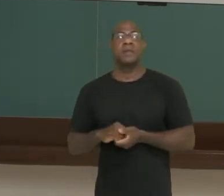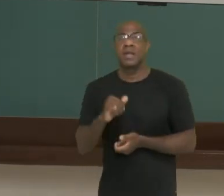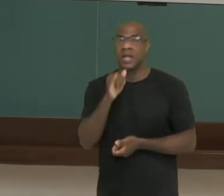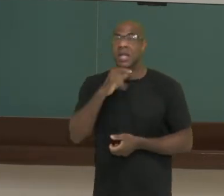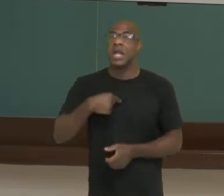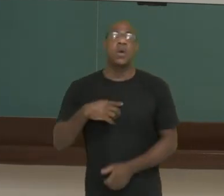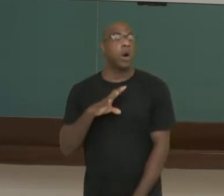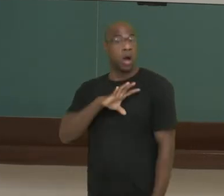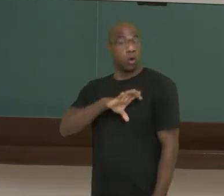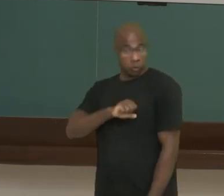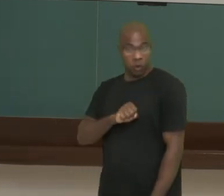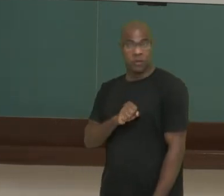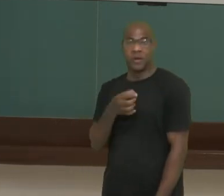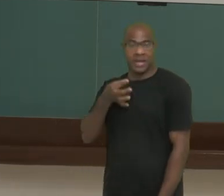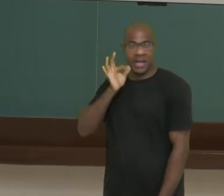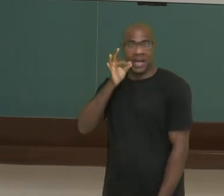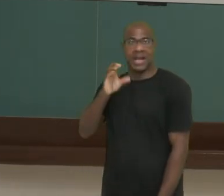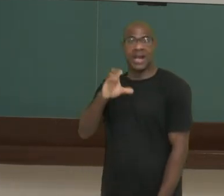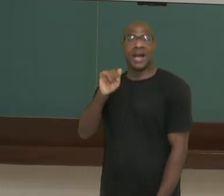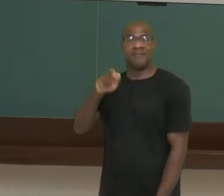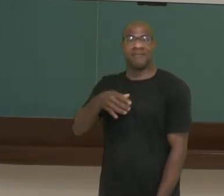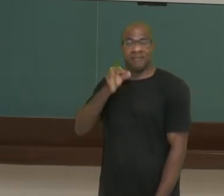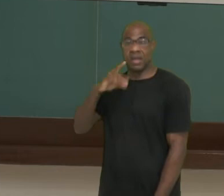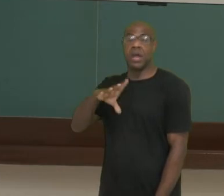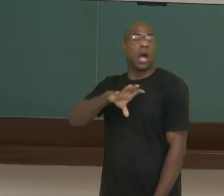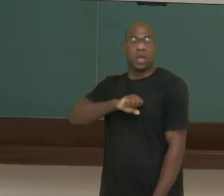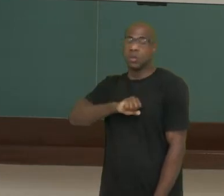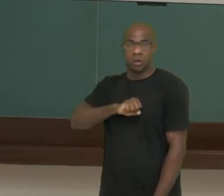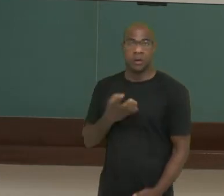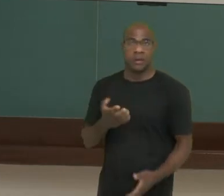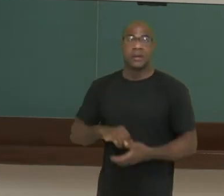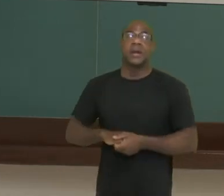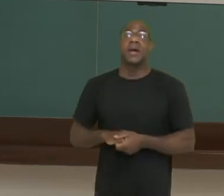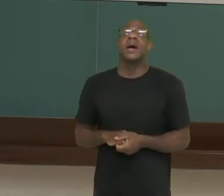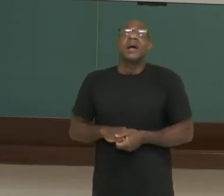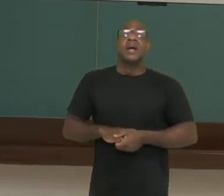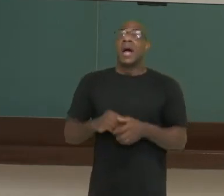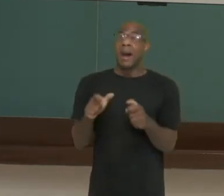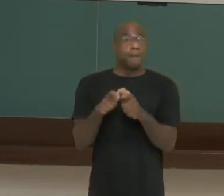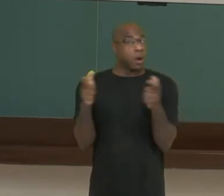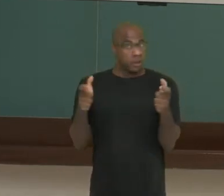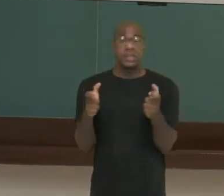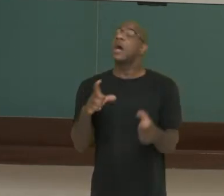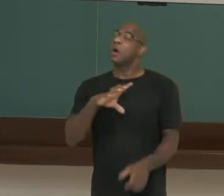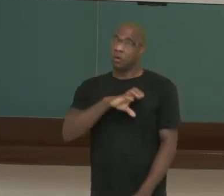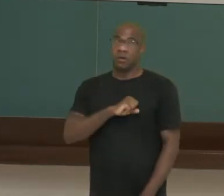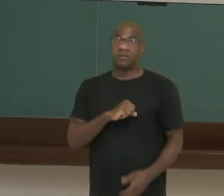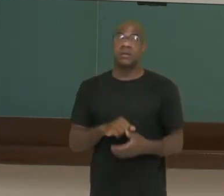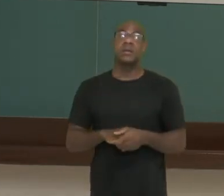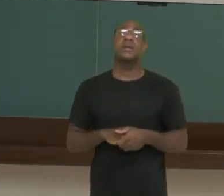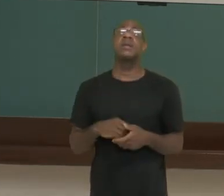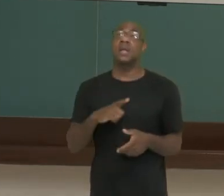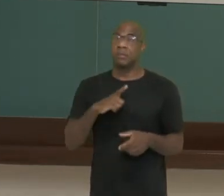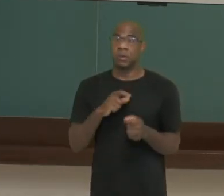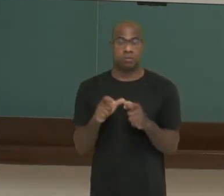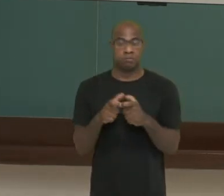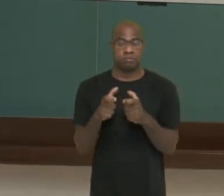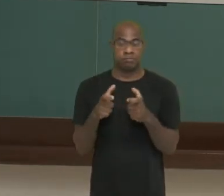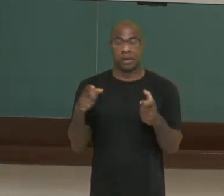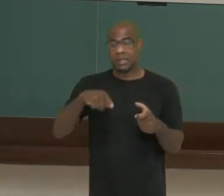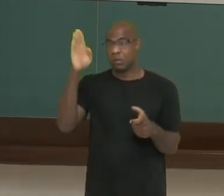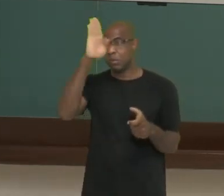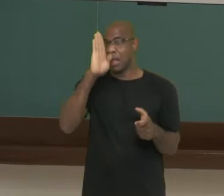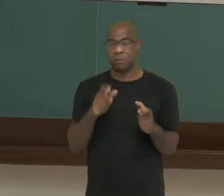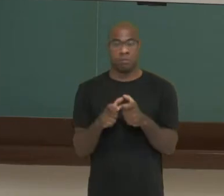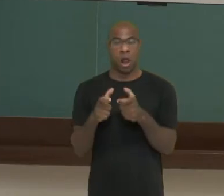adoro café, né? Acho que quase todo mundo gosta, né? Então, é um negócio que está prosperando no Brasil